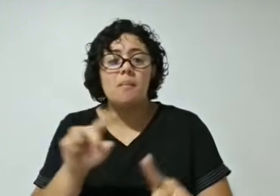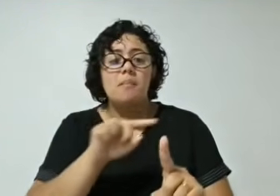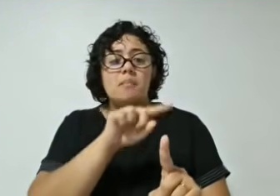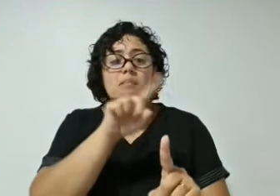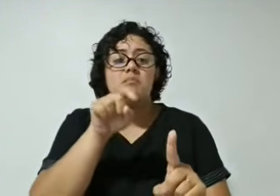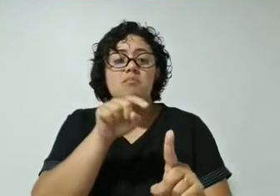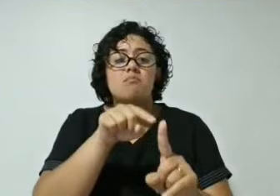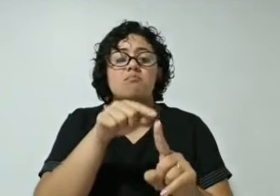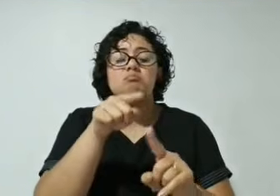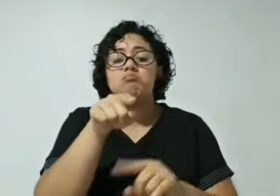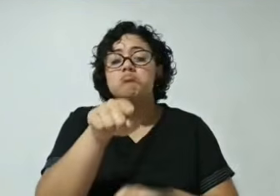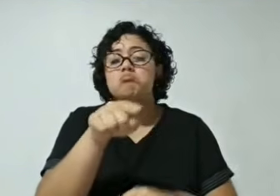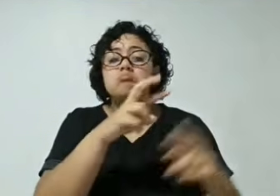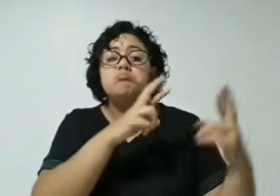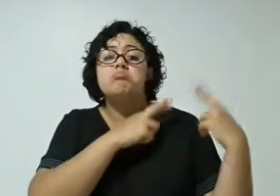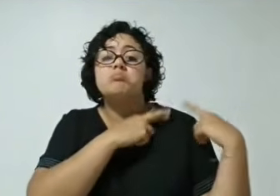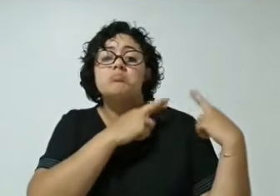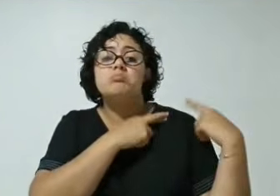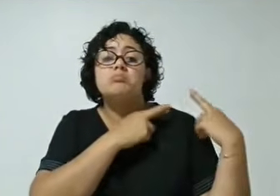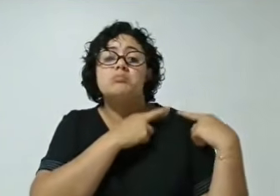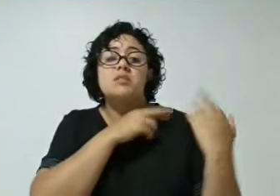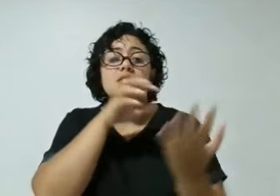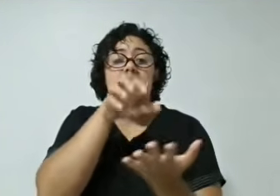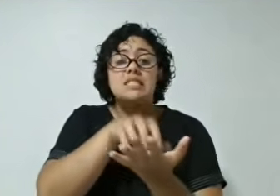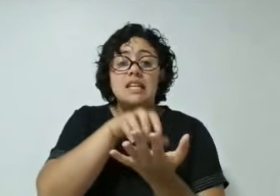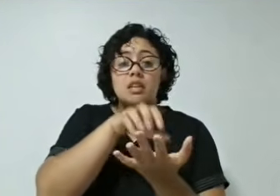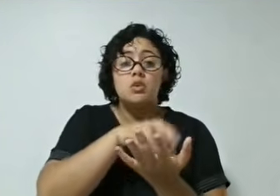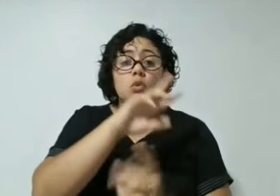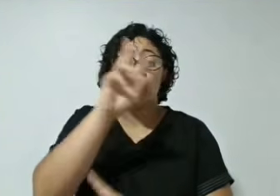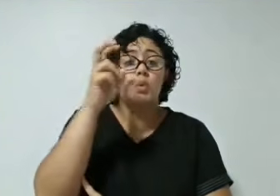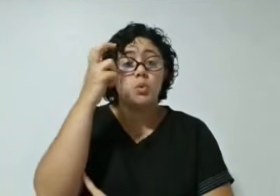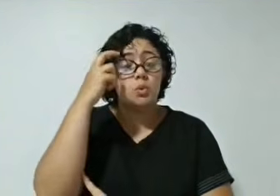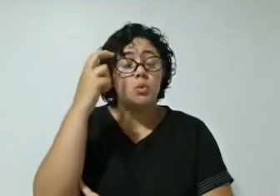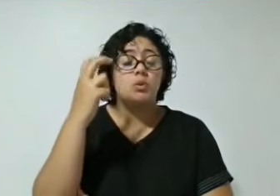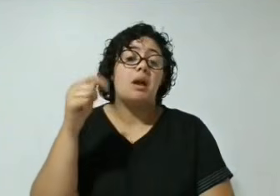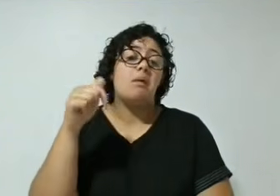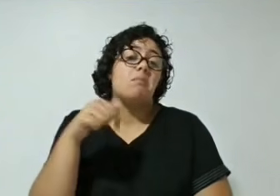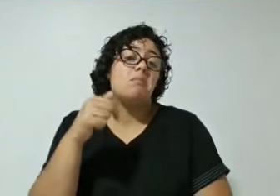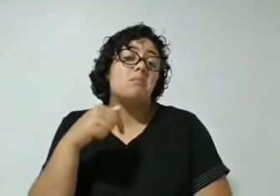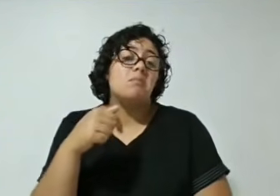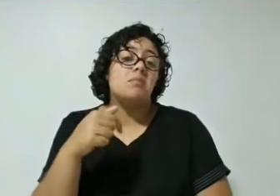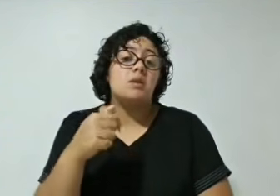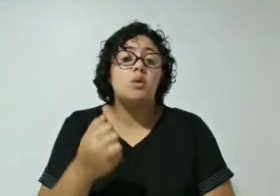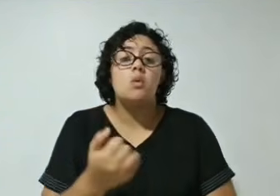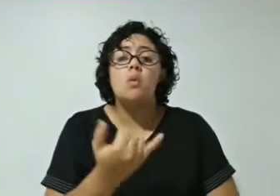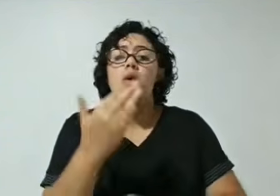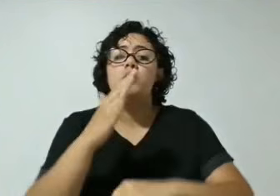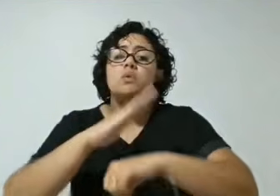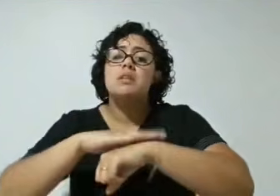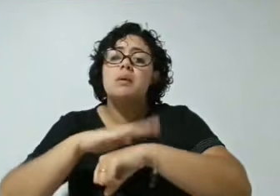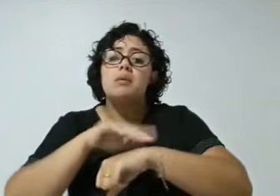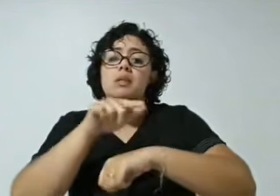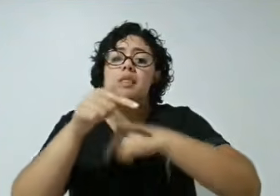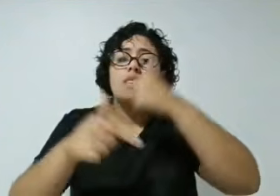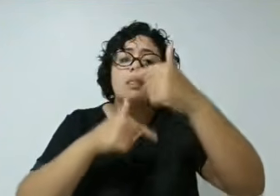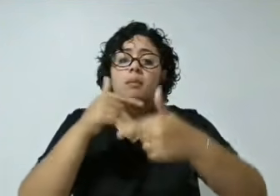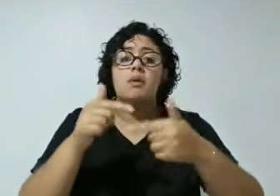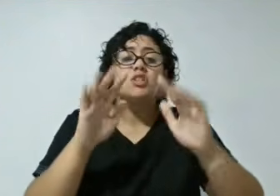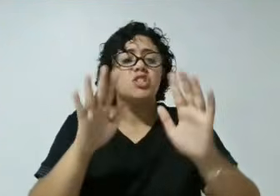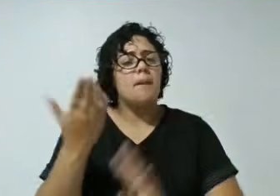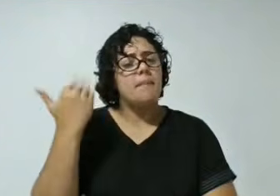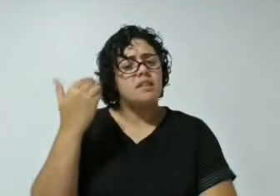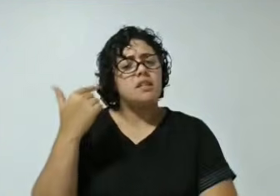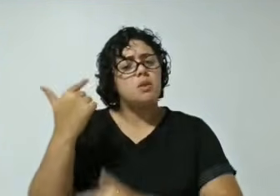São Bernardo e quanto tempo você é servidora e também em quais centros culturais você já trabalhou.